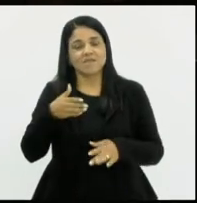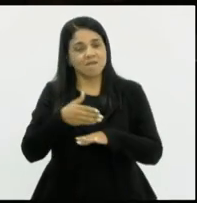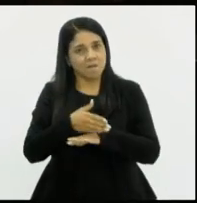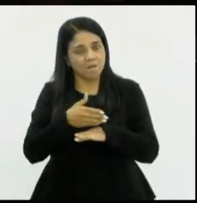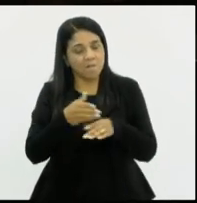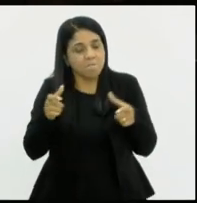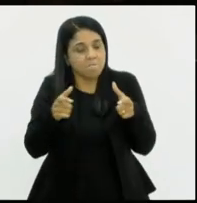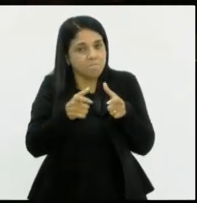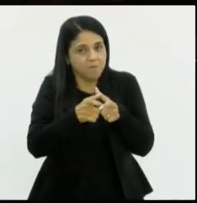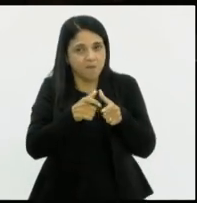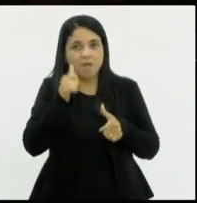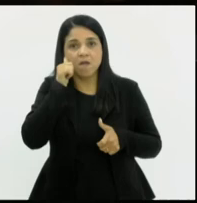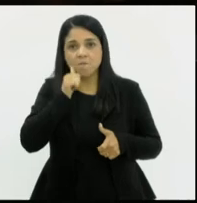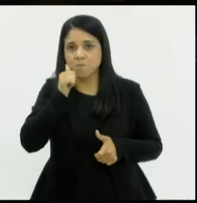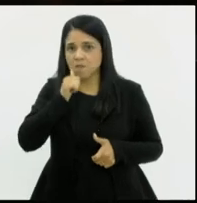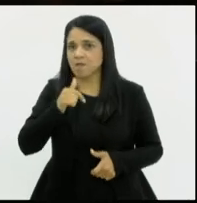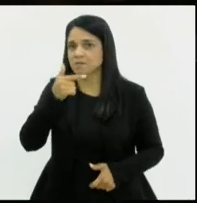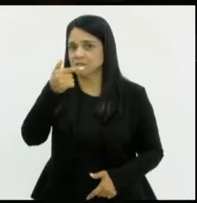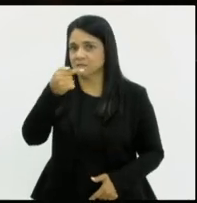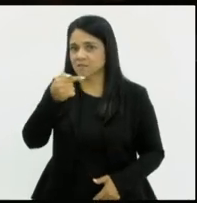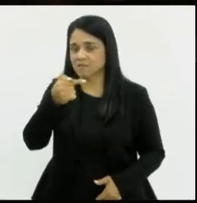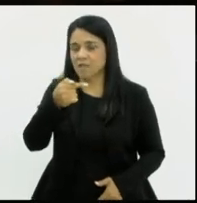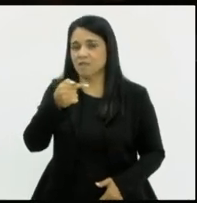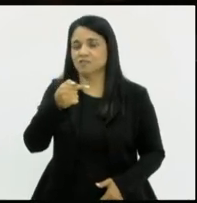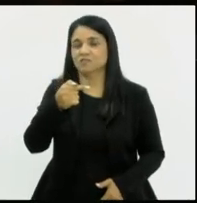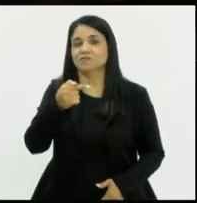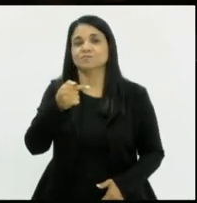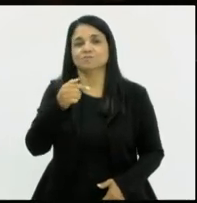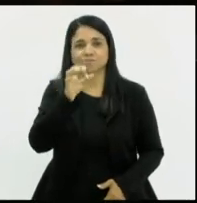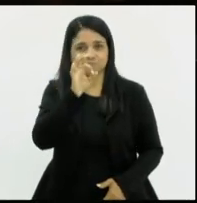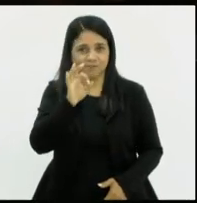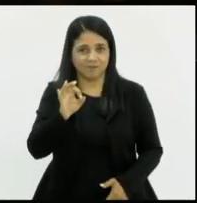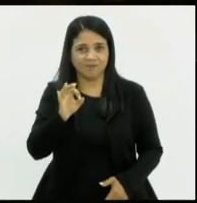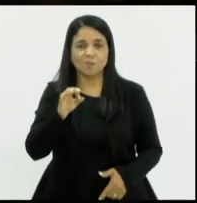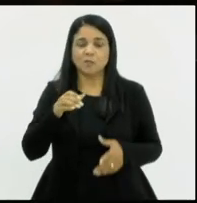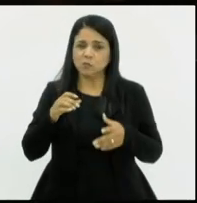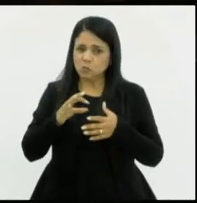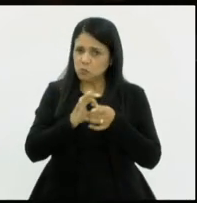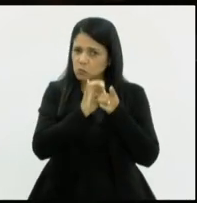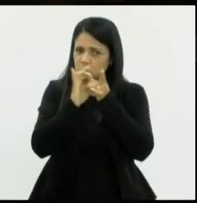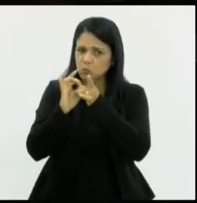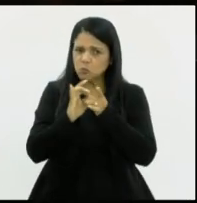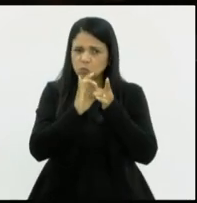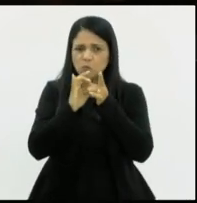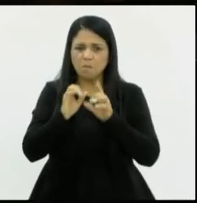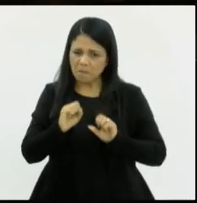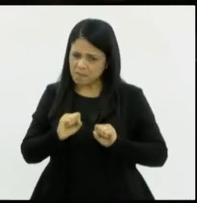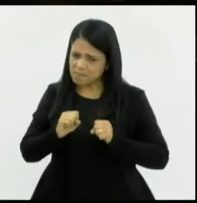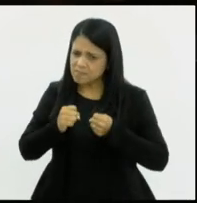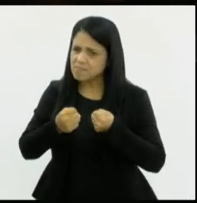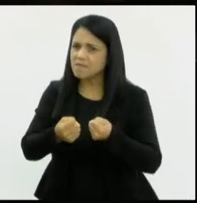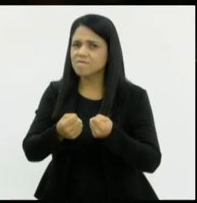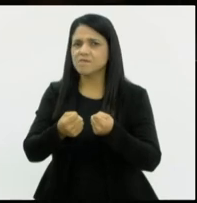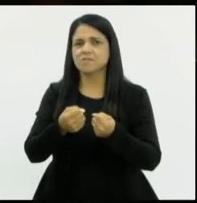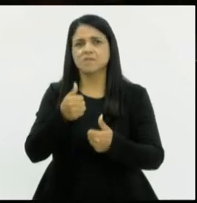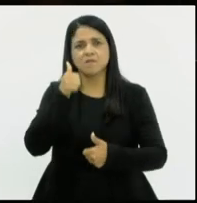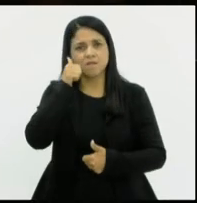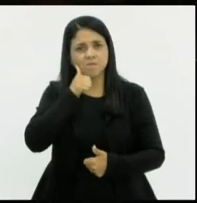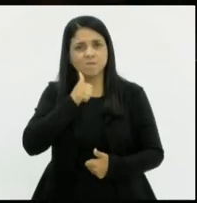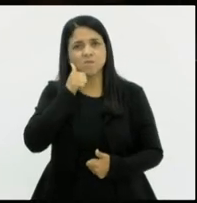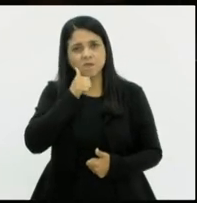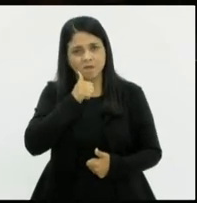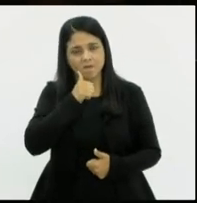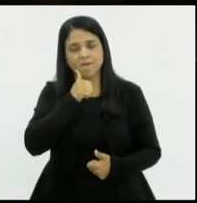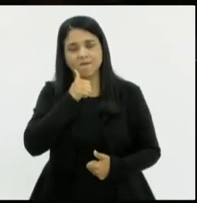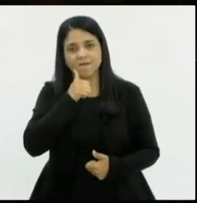ainda é muito baixa, mas nós estamos unidas pelas causas, principalmente das mulheres, e não é